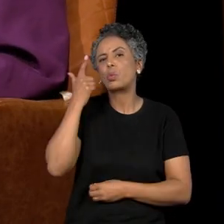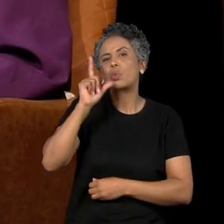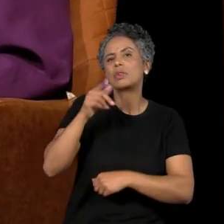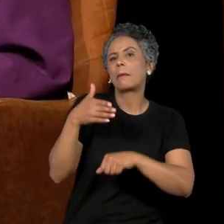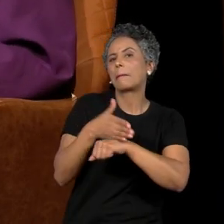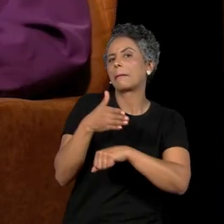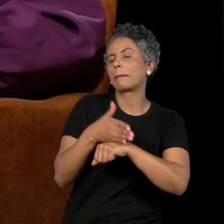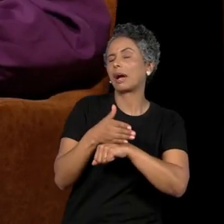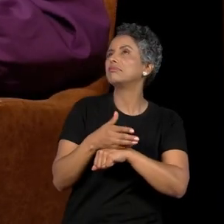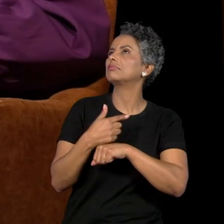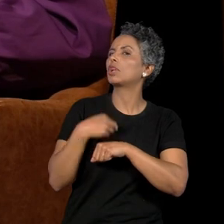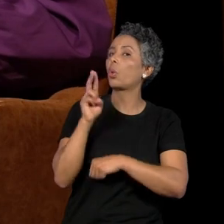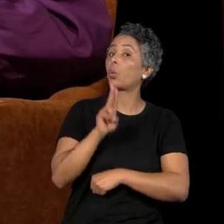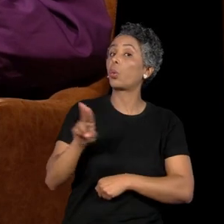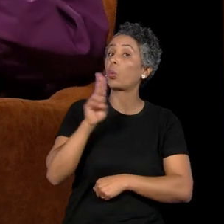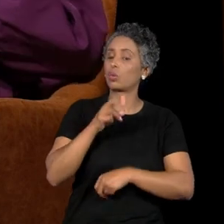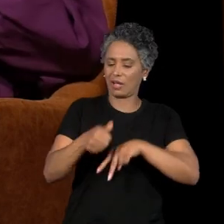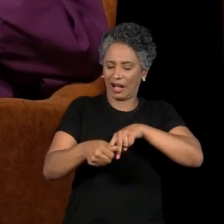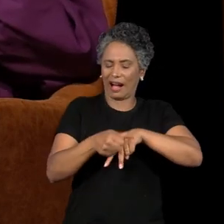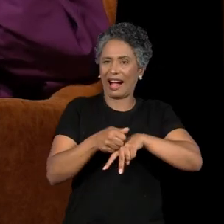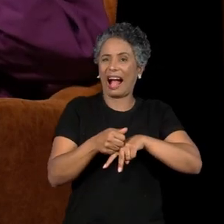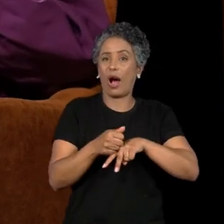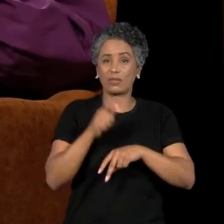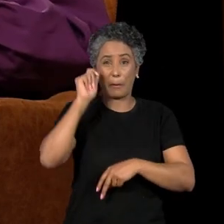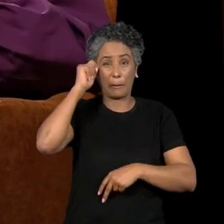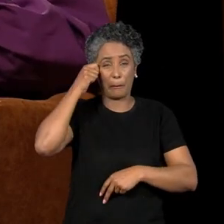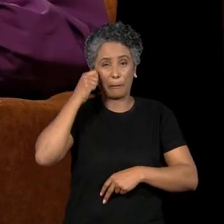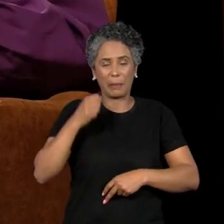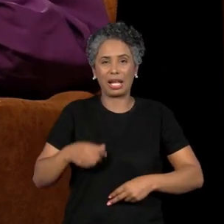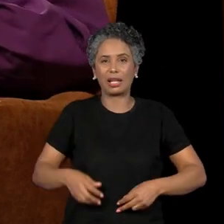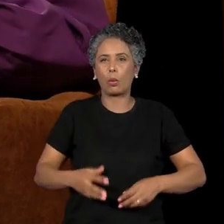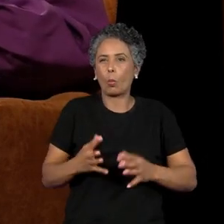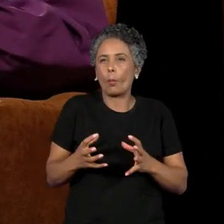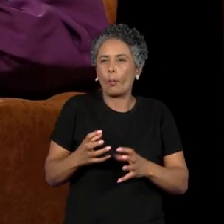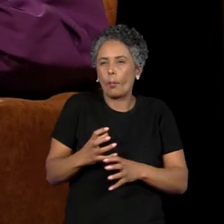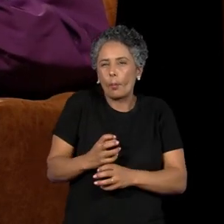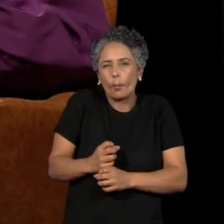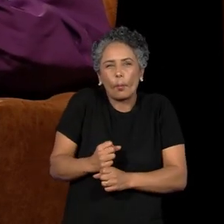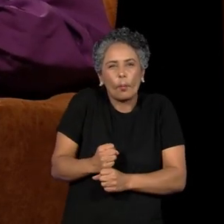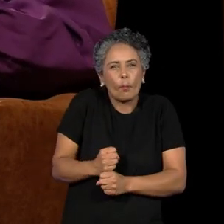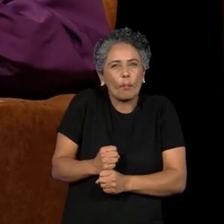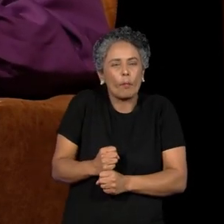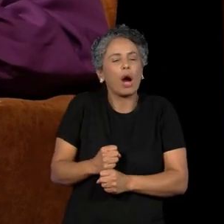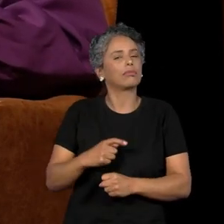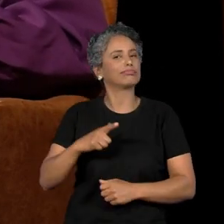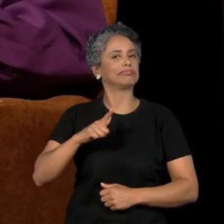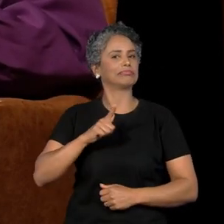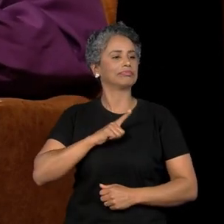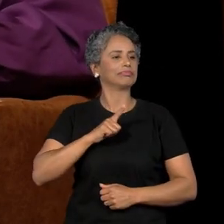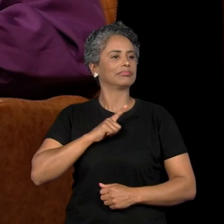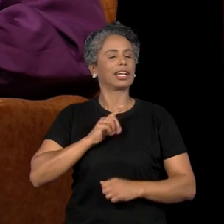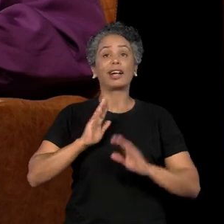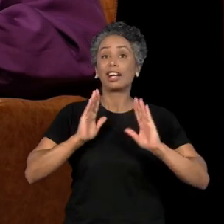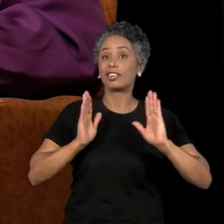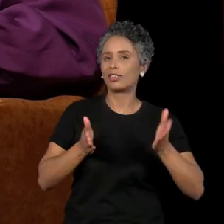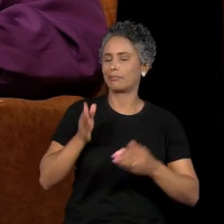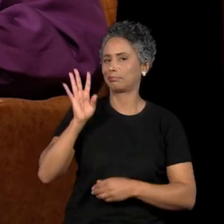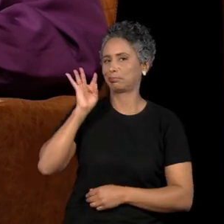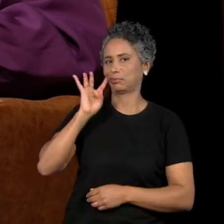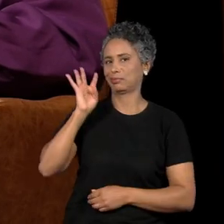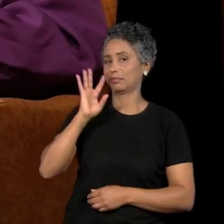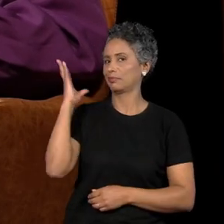preta muito apertada, tudo apertado, decote. E eu falei, por que é que estão vestidos tão